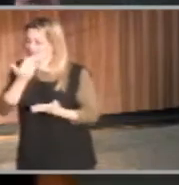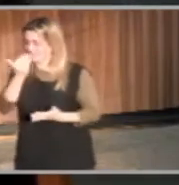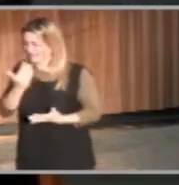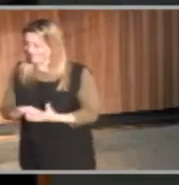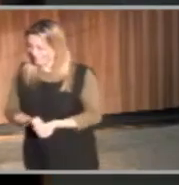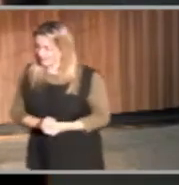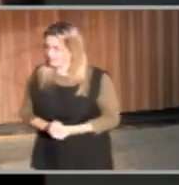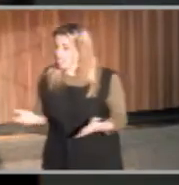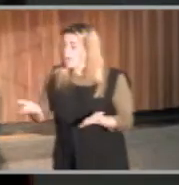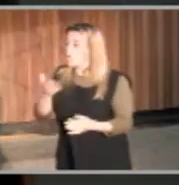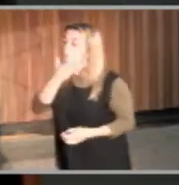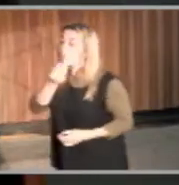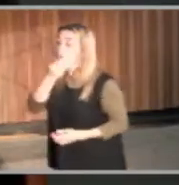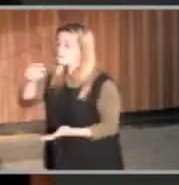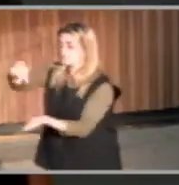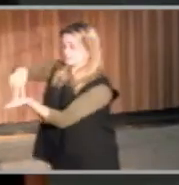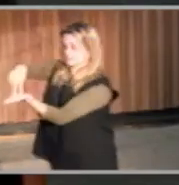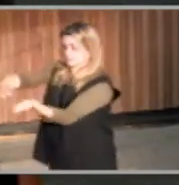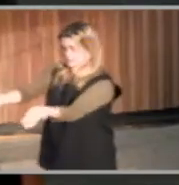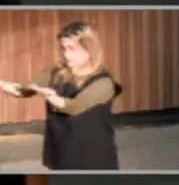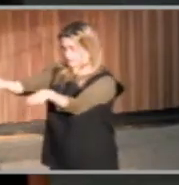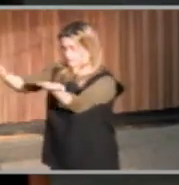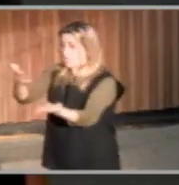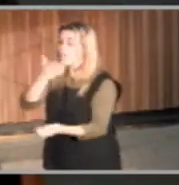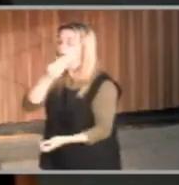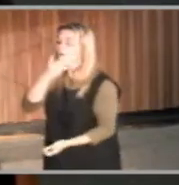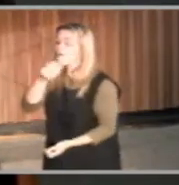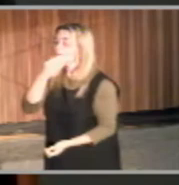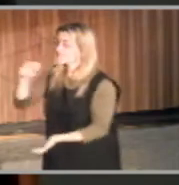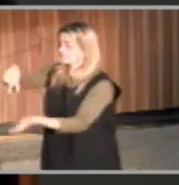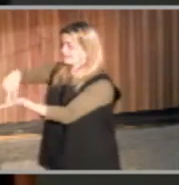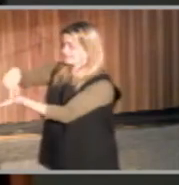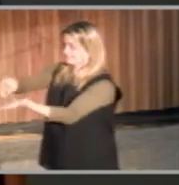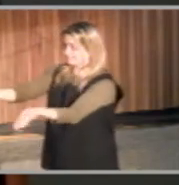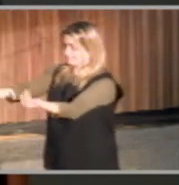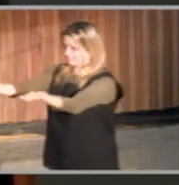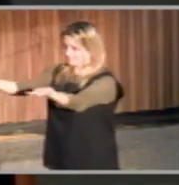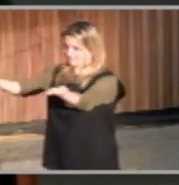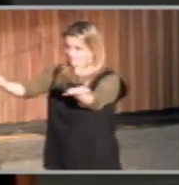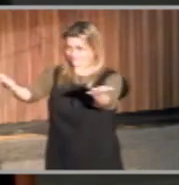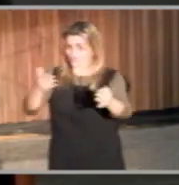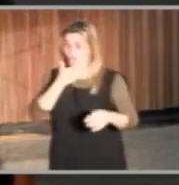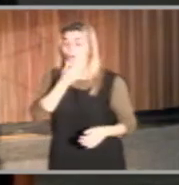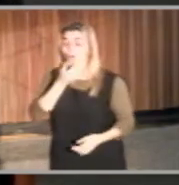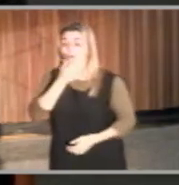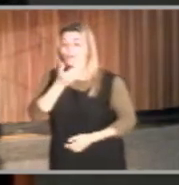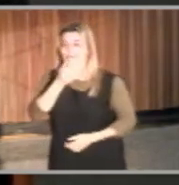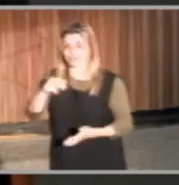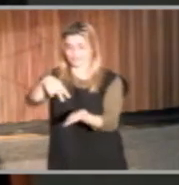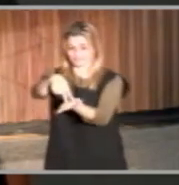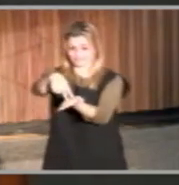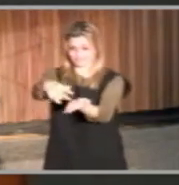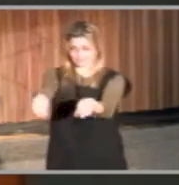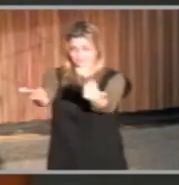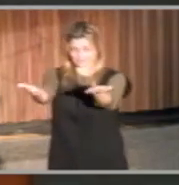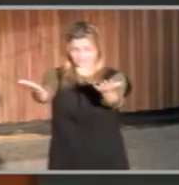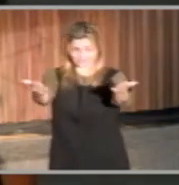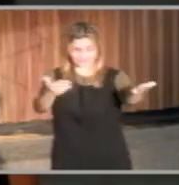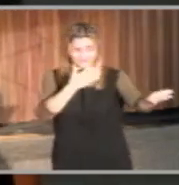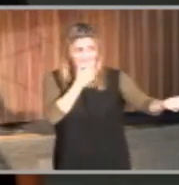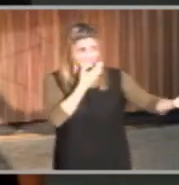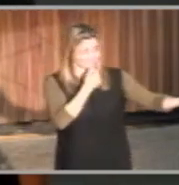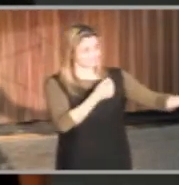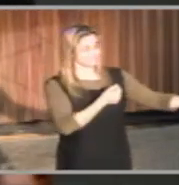agora de pé. Vamos lá. Todo homem de pé aqui. Deixa eu ver aqui. Homem. Quem é homem fica de